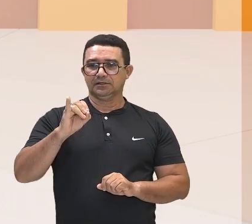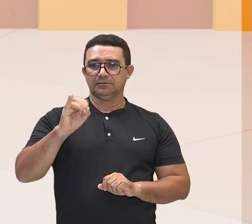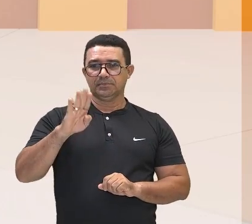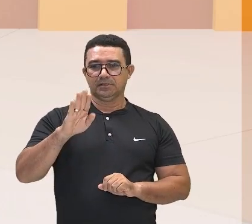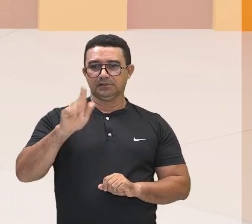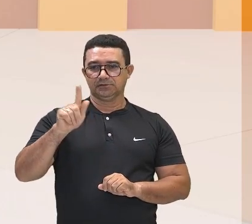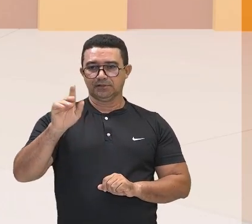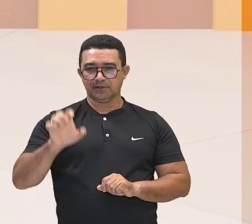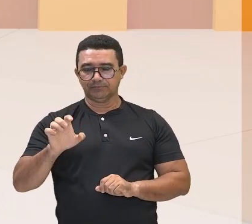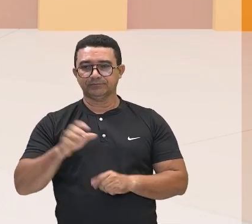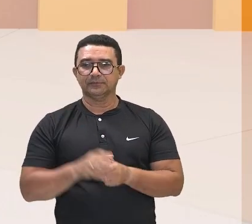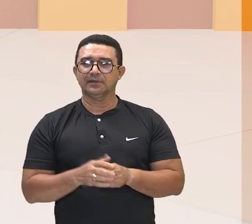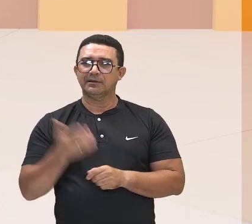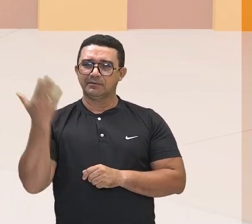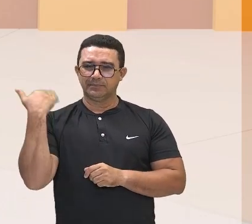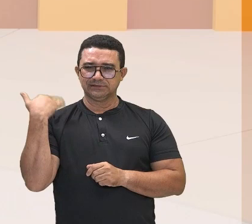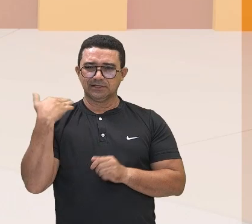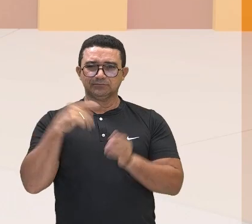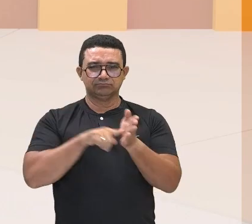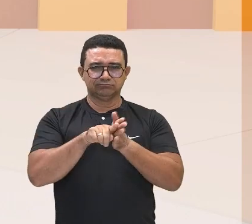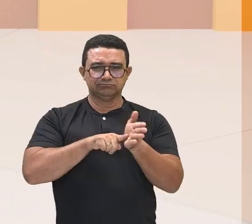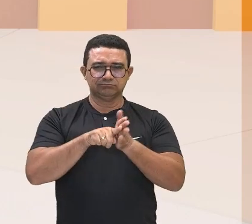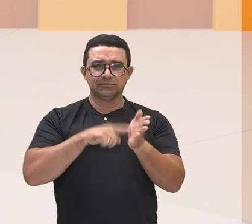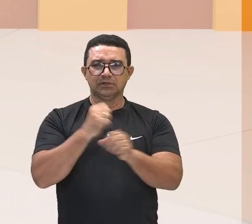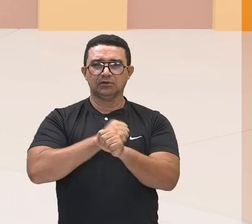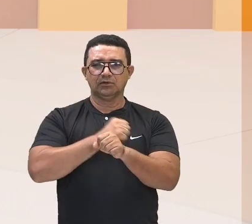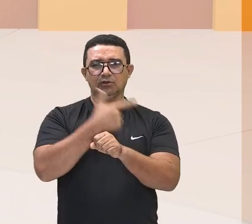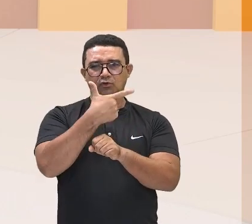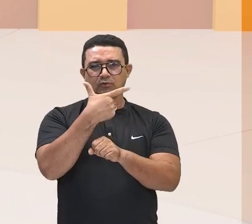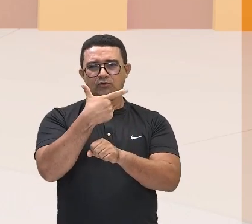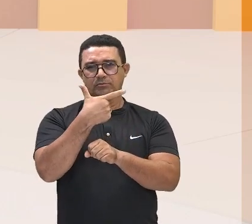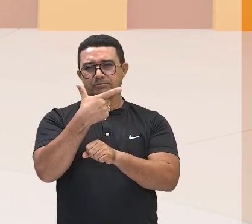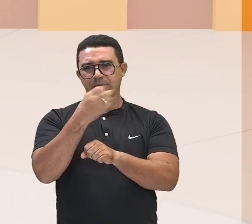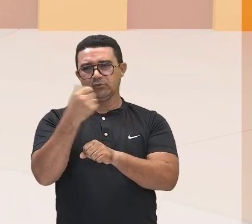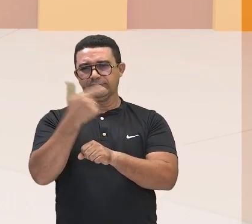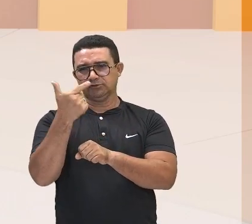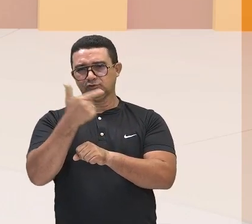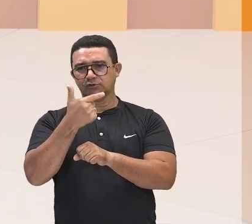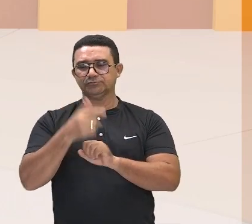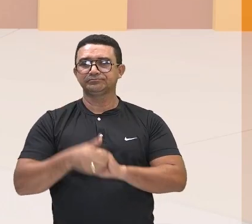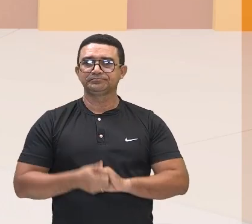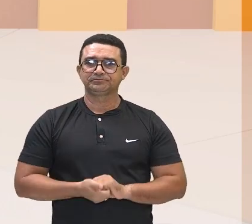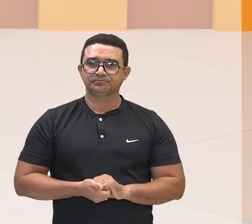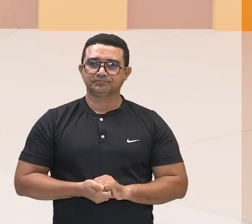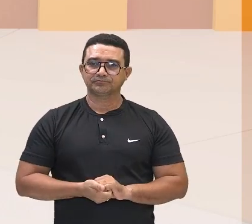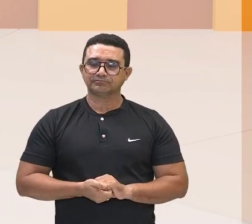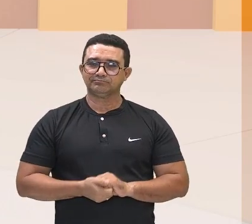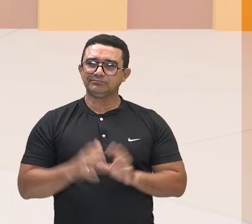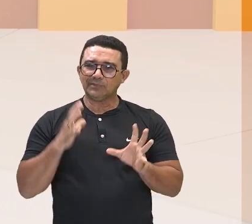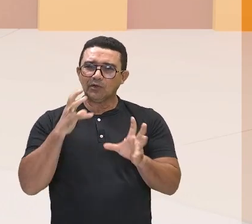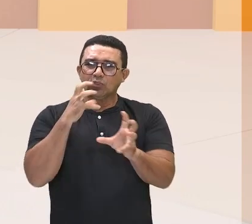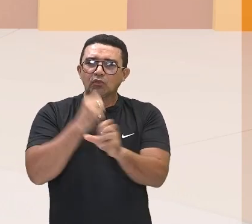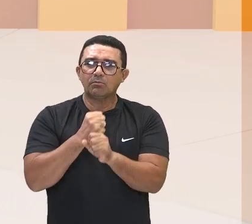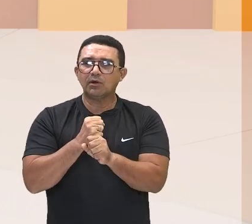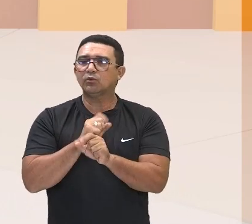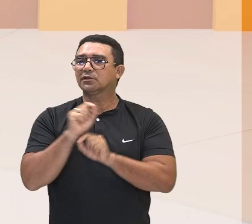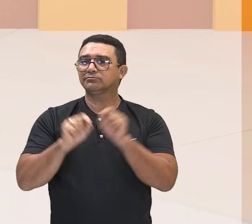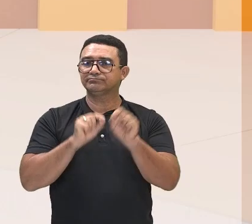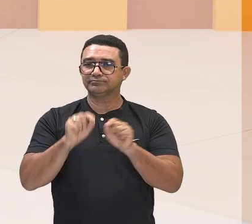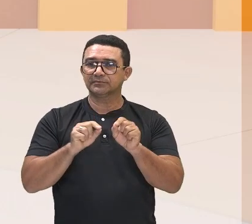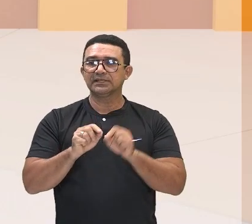censo demográfico, o censo realizado no ano de 2022, ele contabilizou apenas